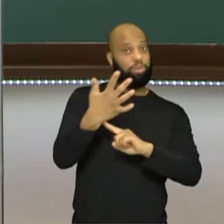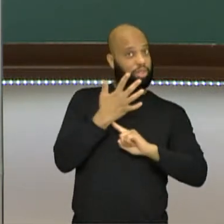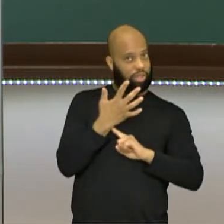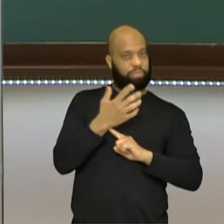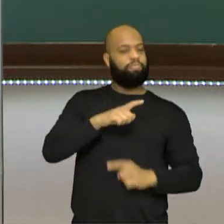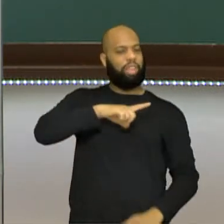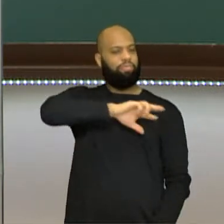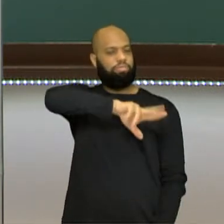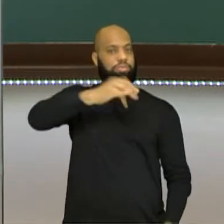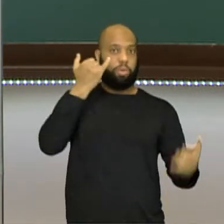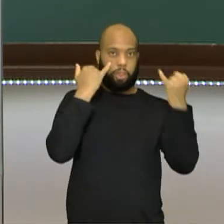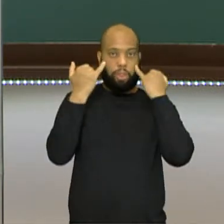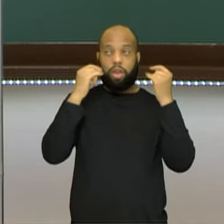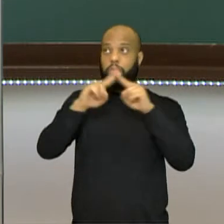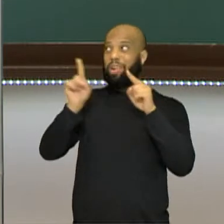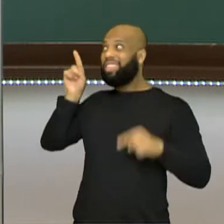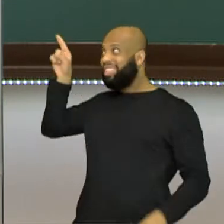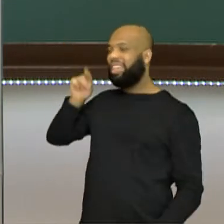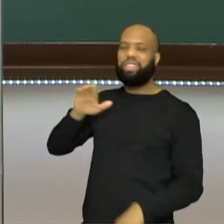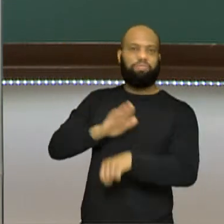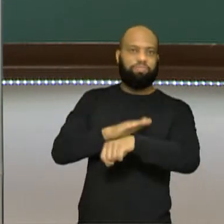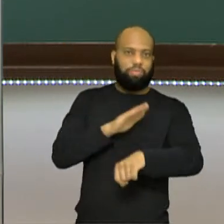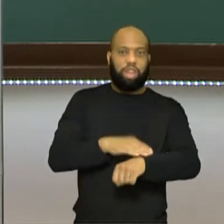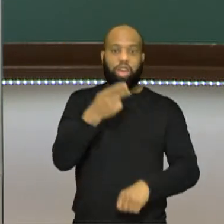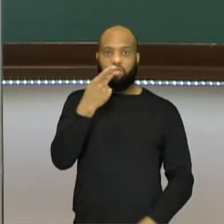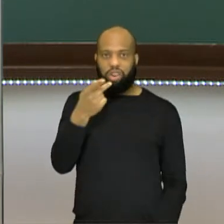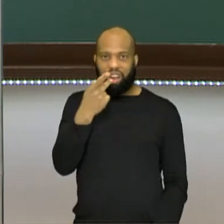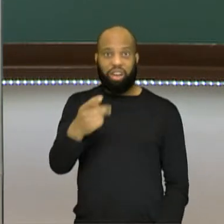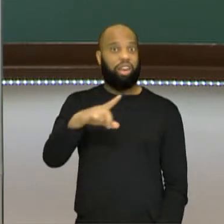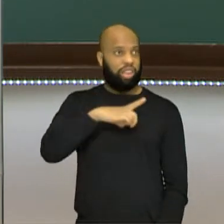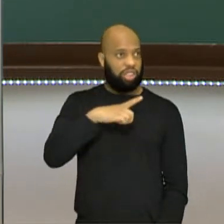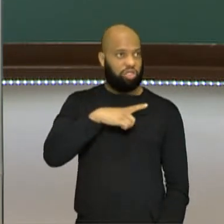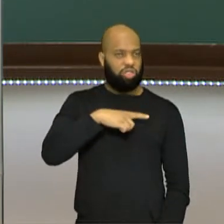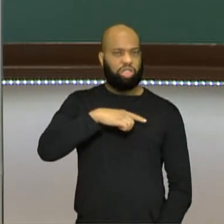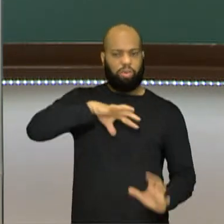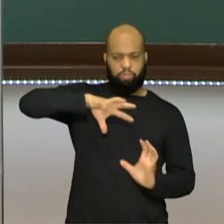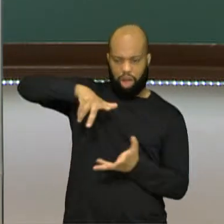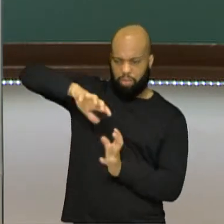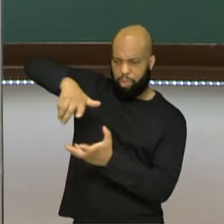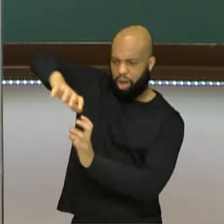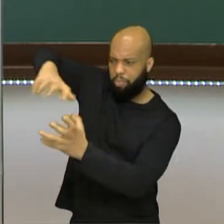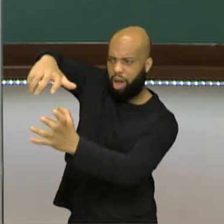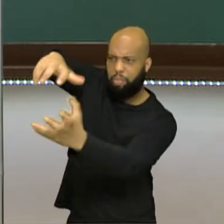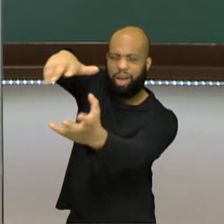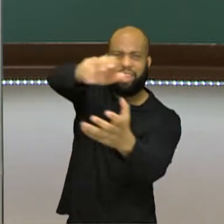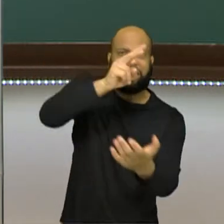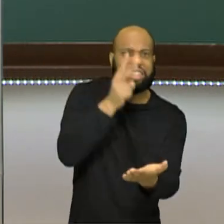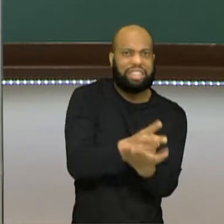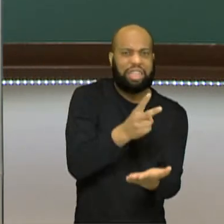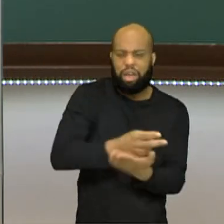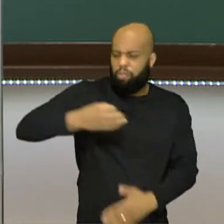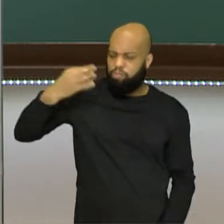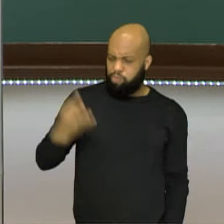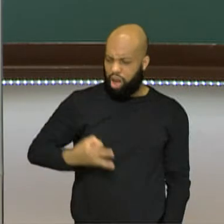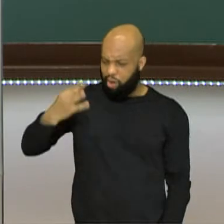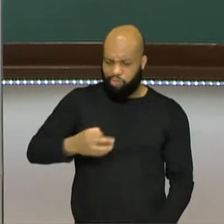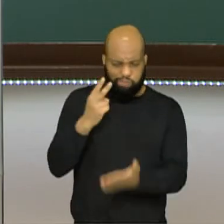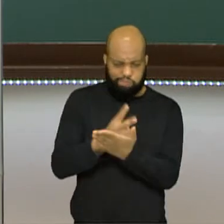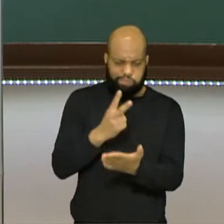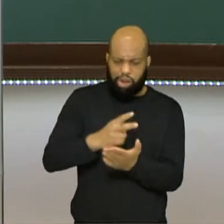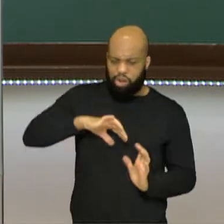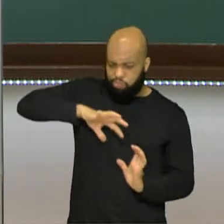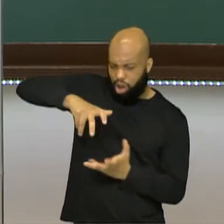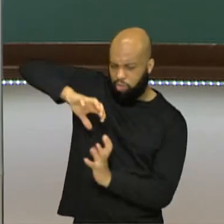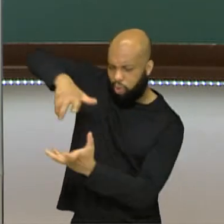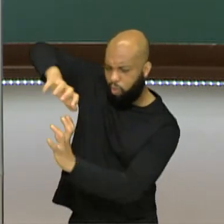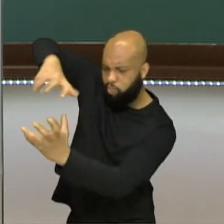mas nós temos que entender que para esse momento, afirmar, por exemplo, que existia um movimento síncrono, perfeito, né, que fazia